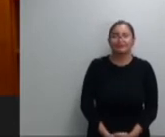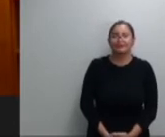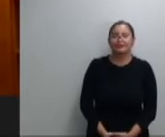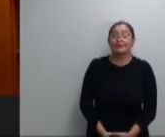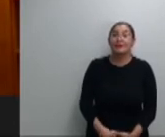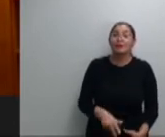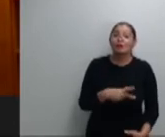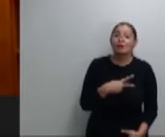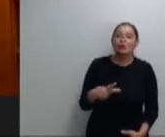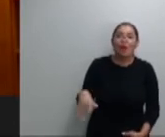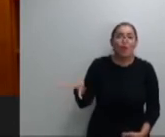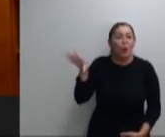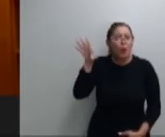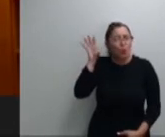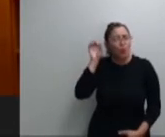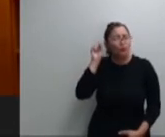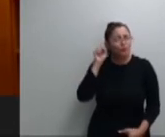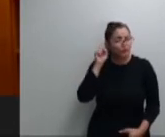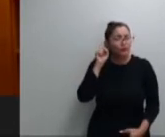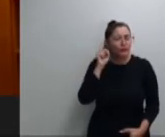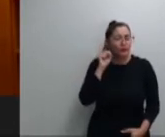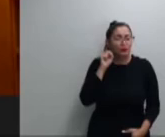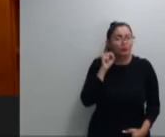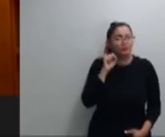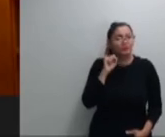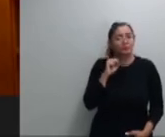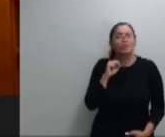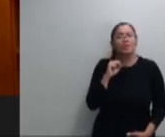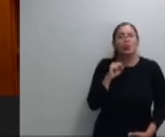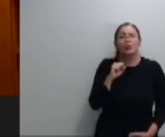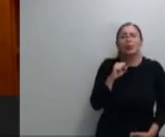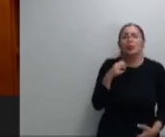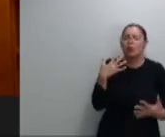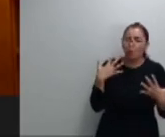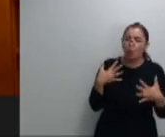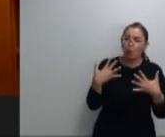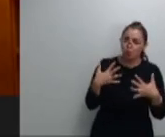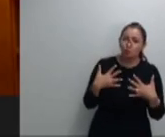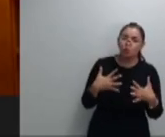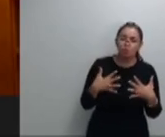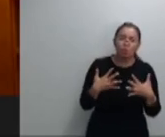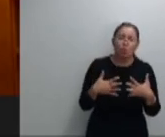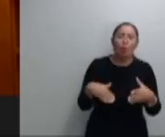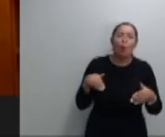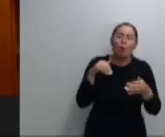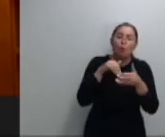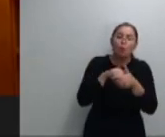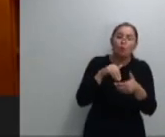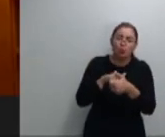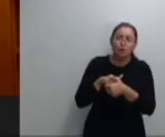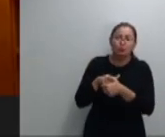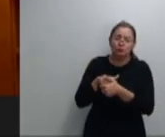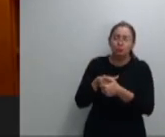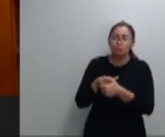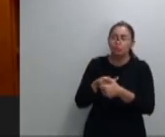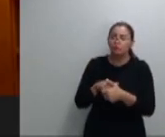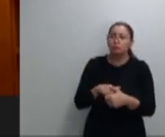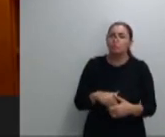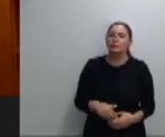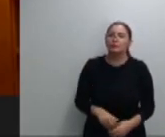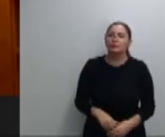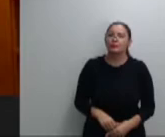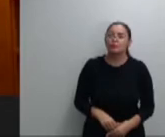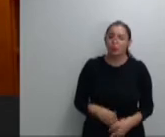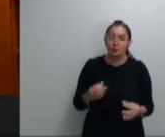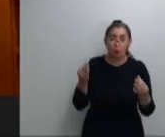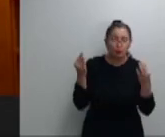eu movi atentamente e elogio o voto do eminente ministro Benedito Gonçalves, que foi muito exato